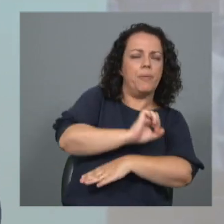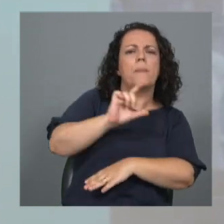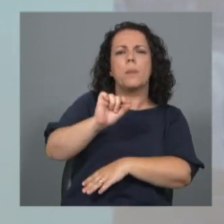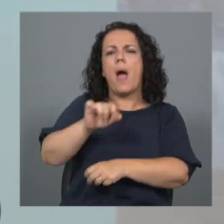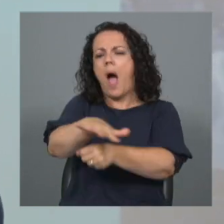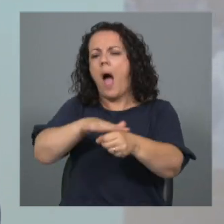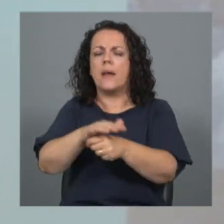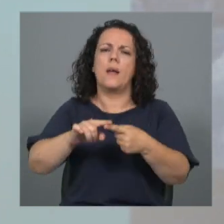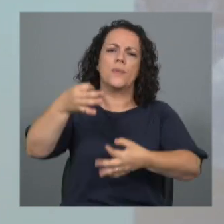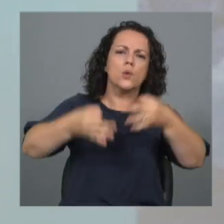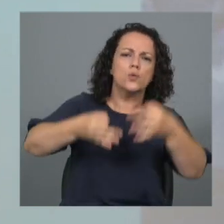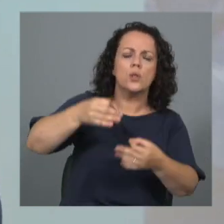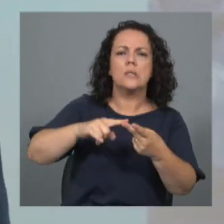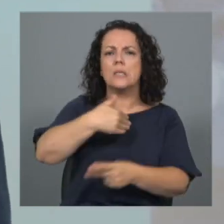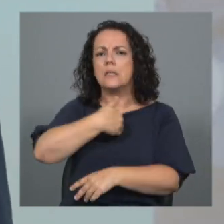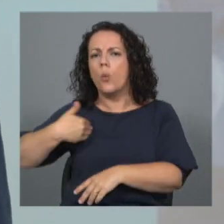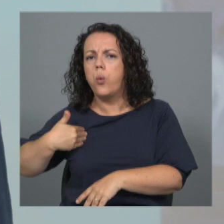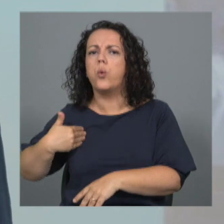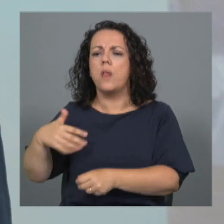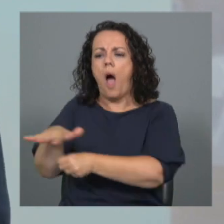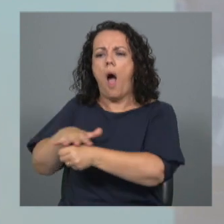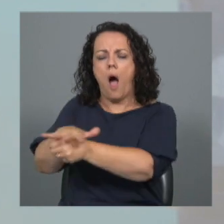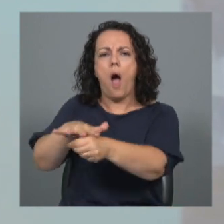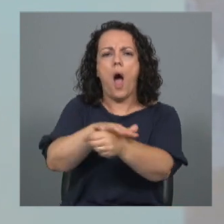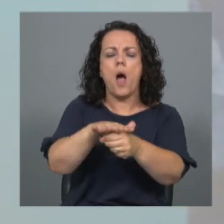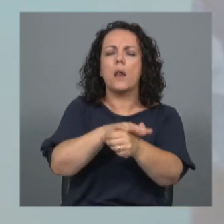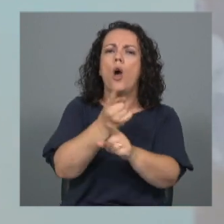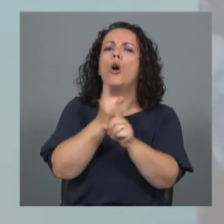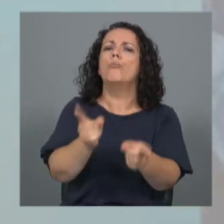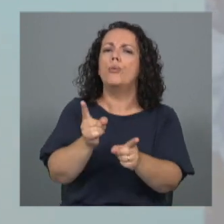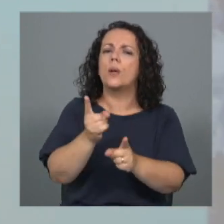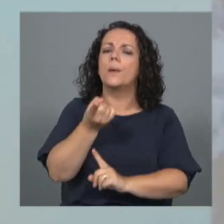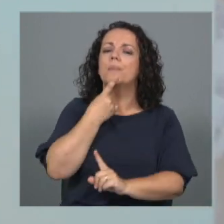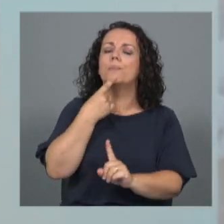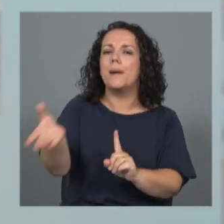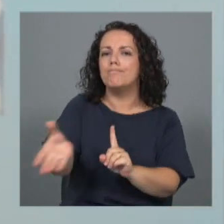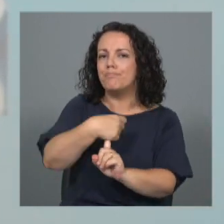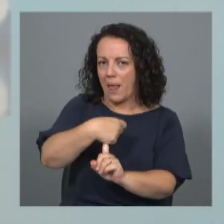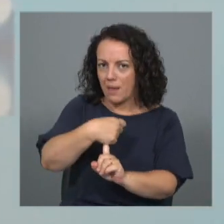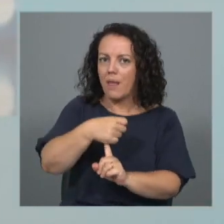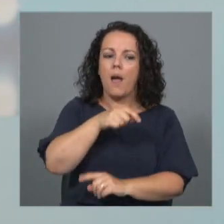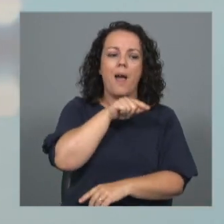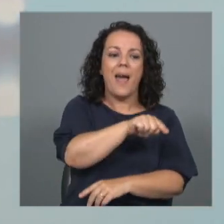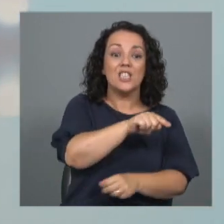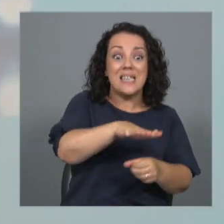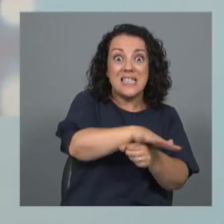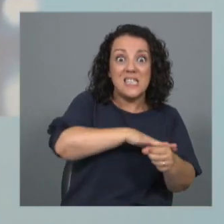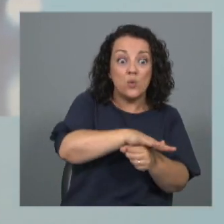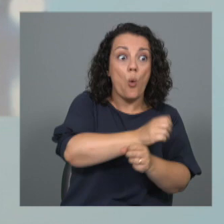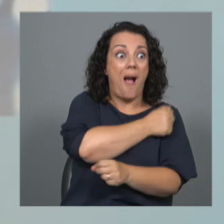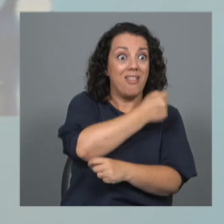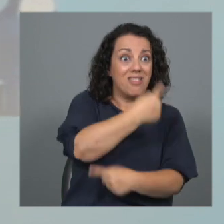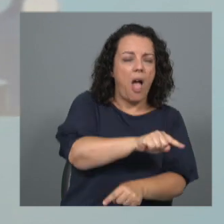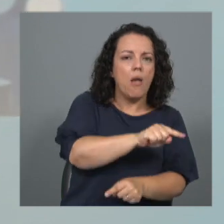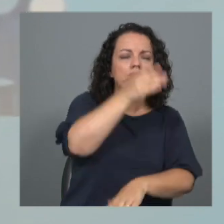na justiça, na saúde, porque identificamos quais são algumas das causas que provocam esta situação. Isto para